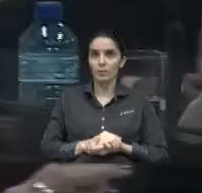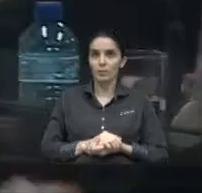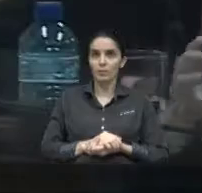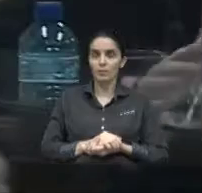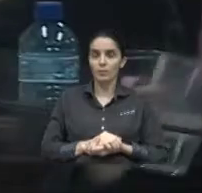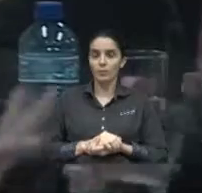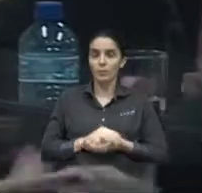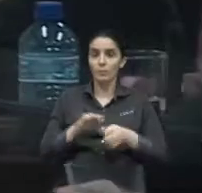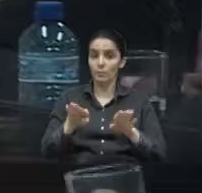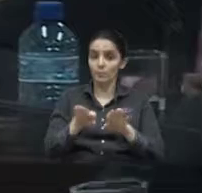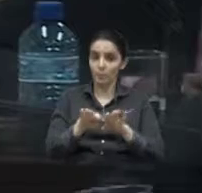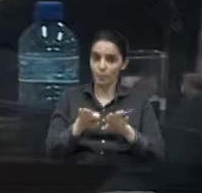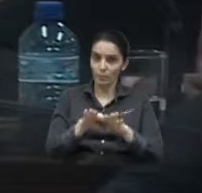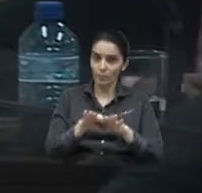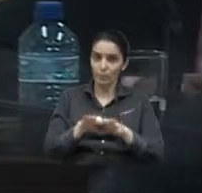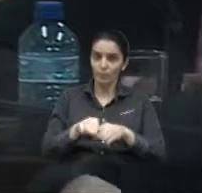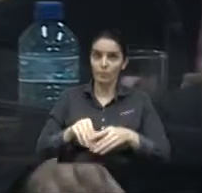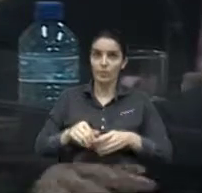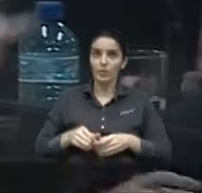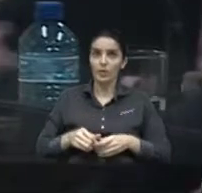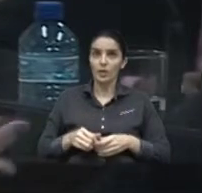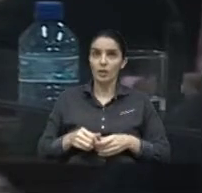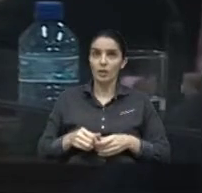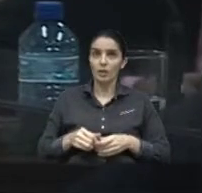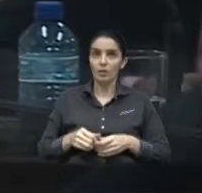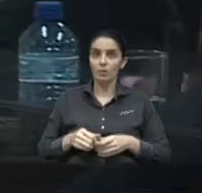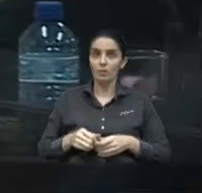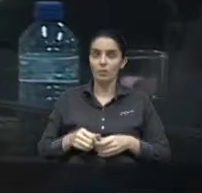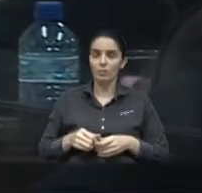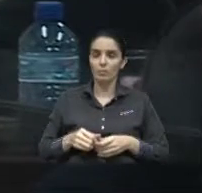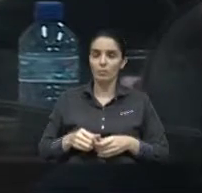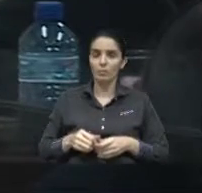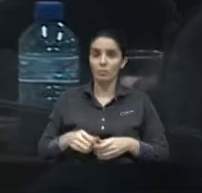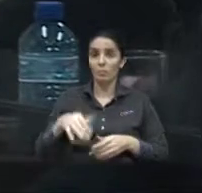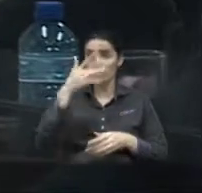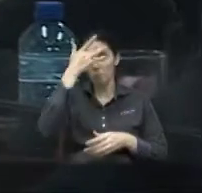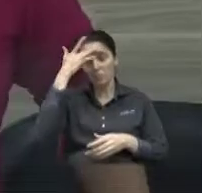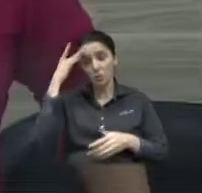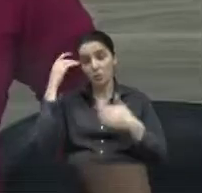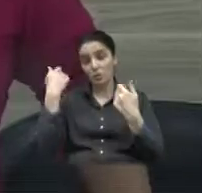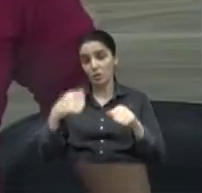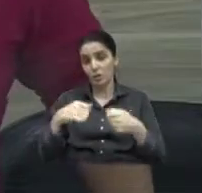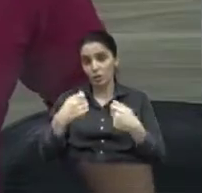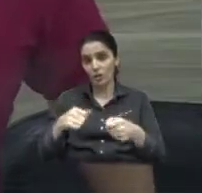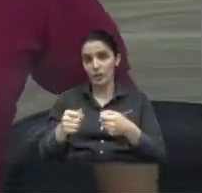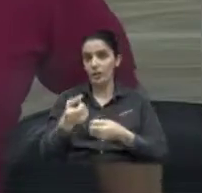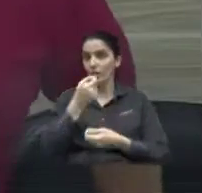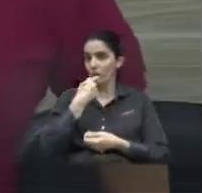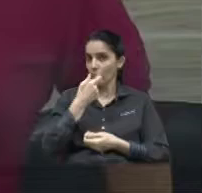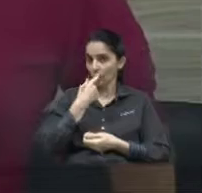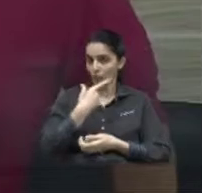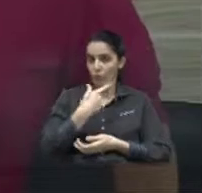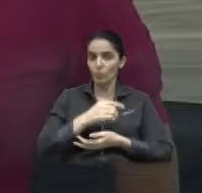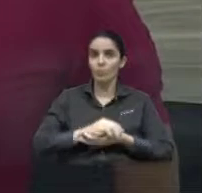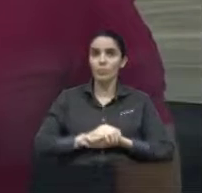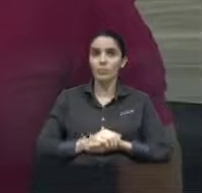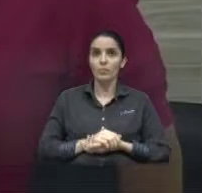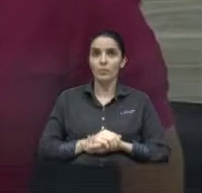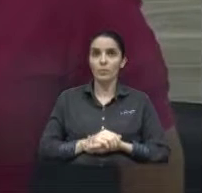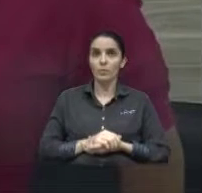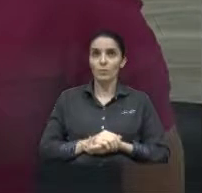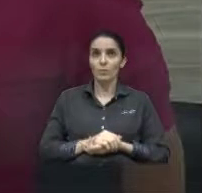alguns setores da clientela, vamos dizer, de remédios no nosso município. Se fosse